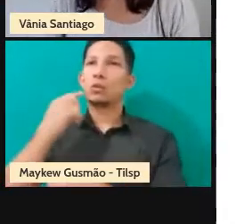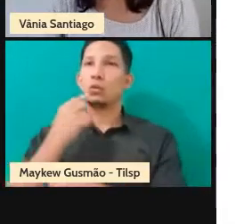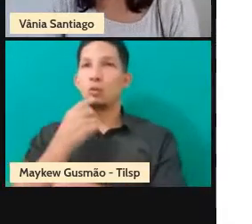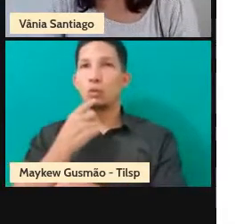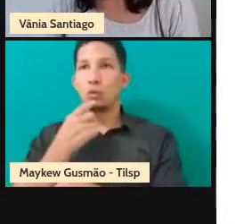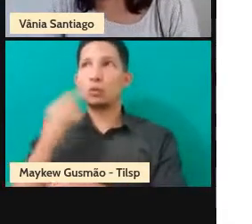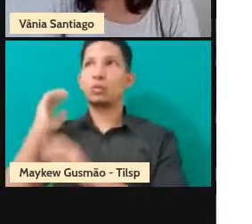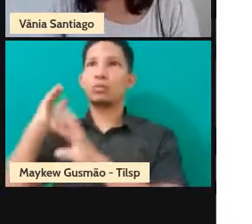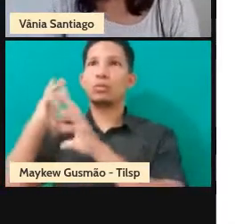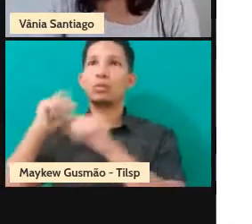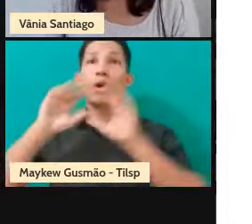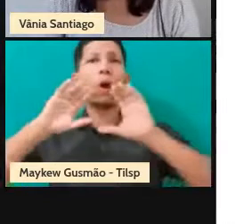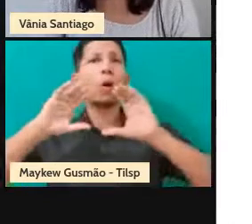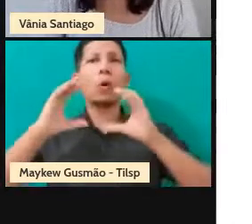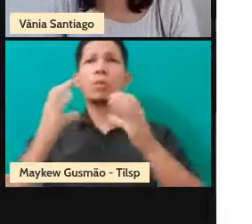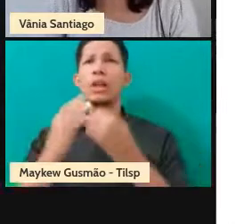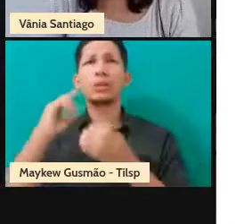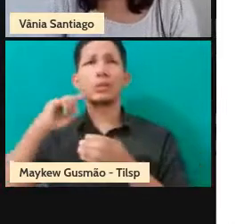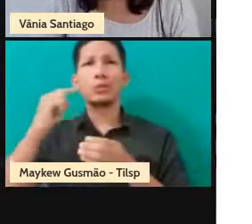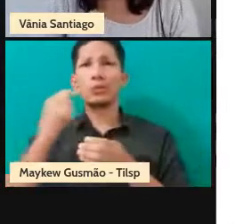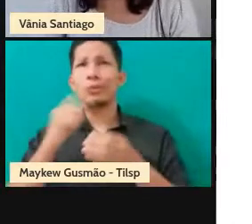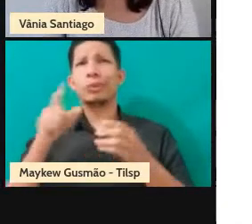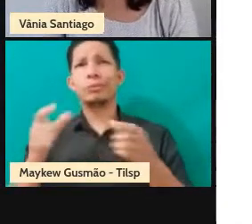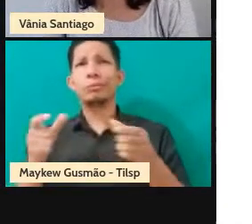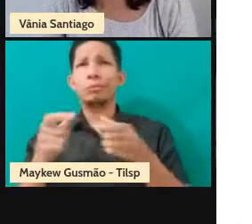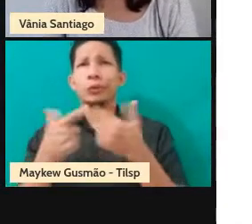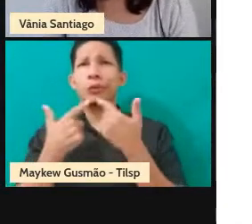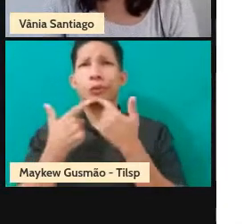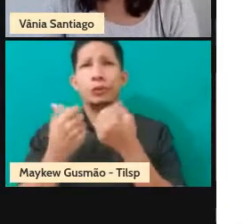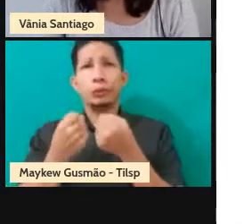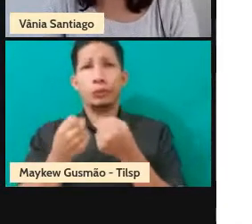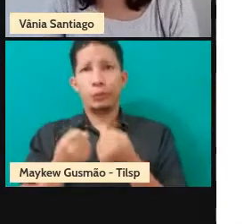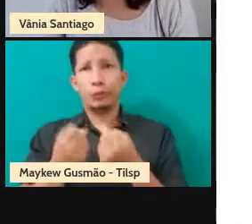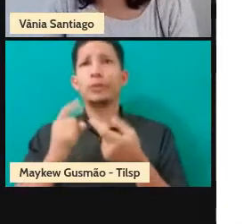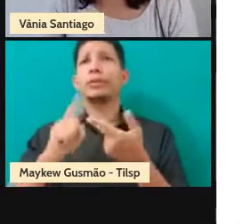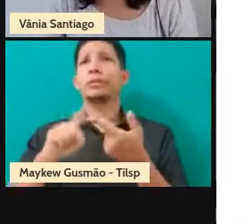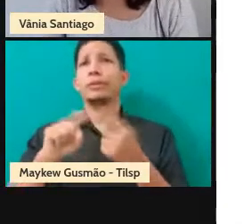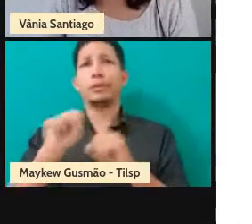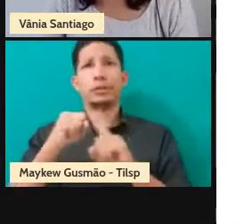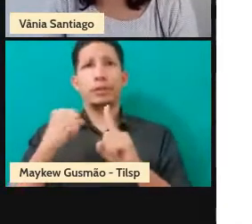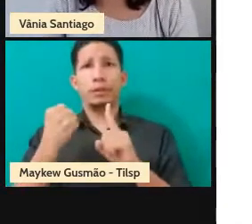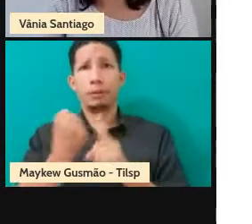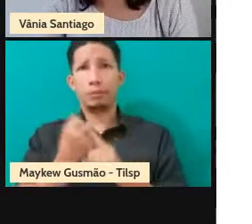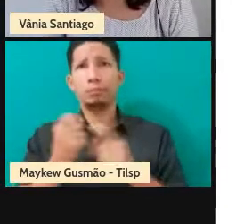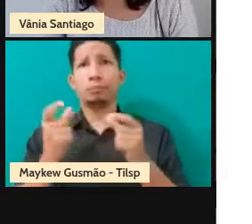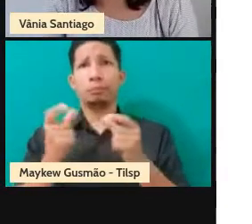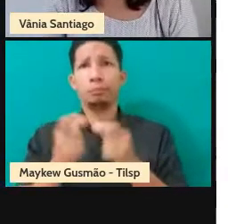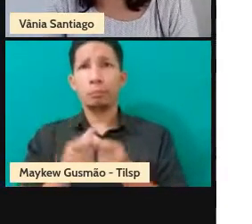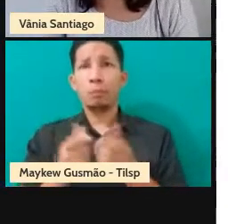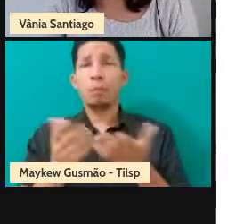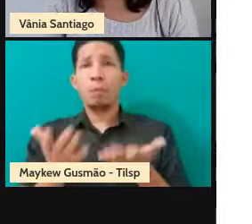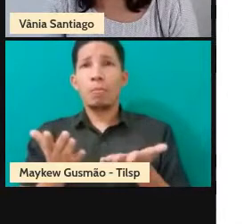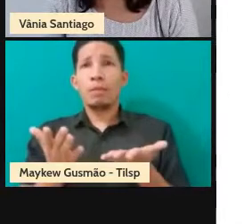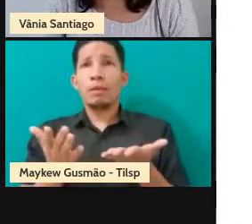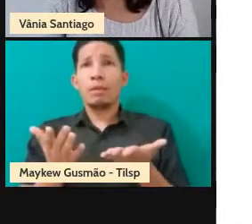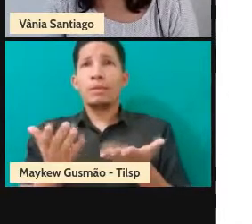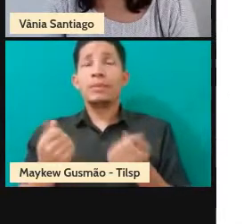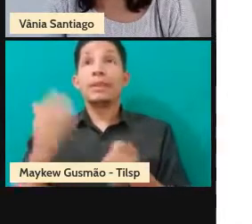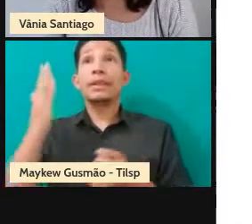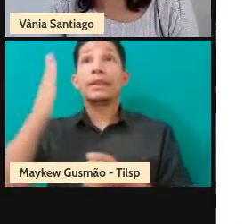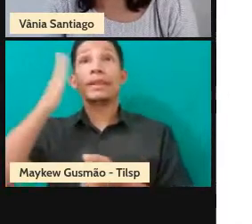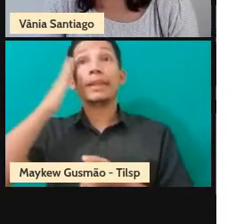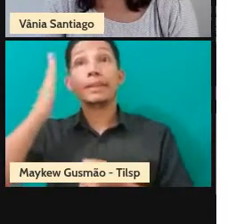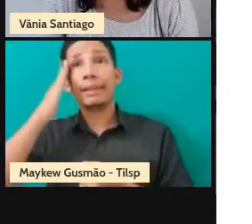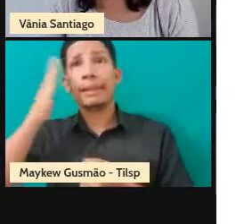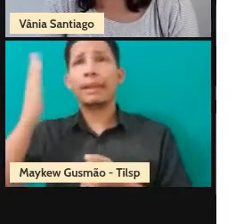comunidade surda como uma minoria que é linguística e que é social, sem entender e